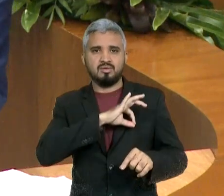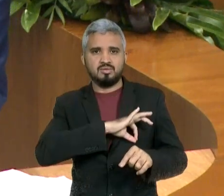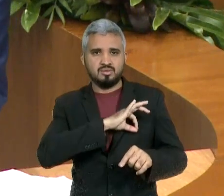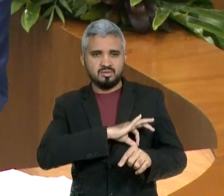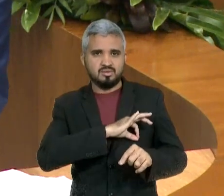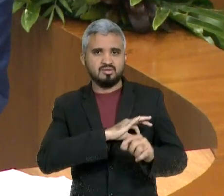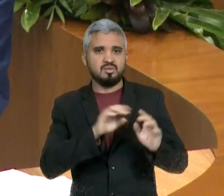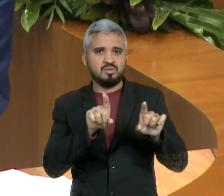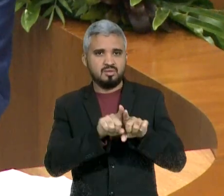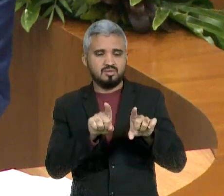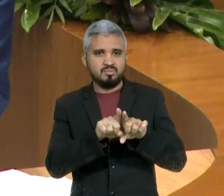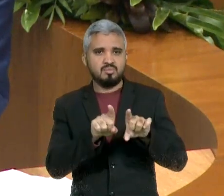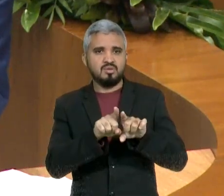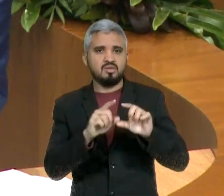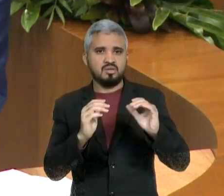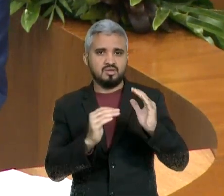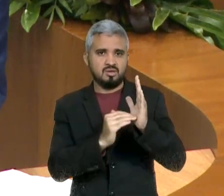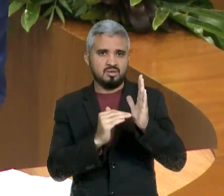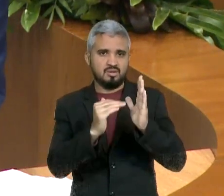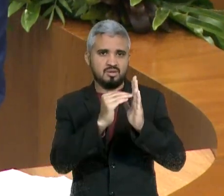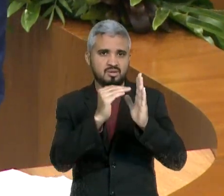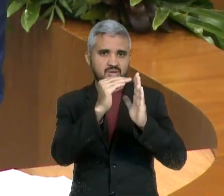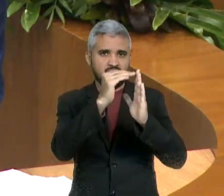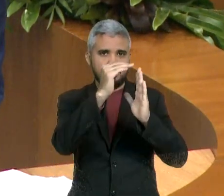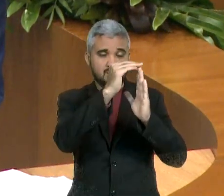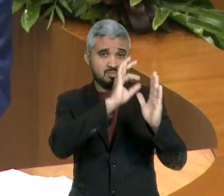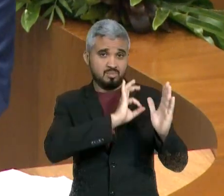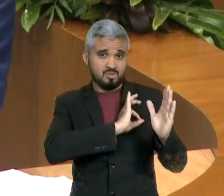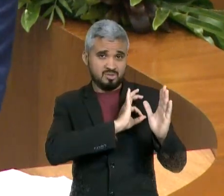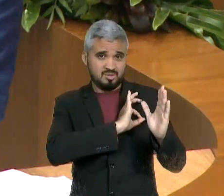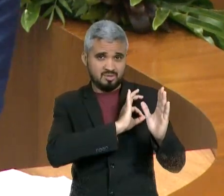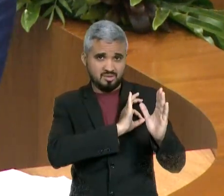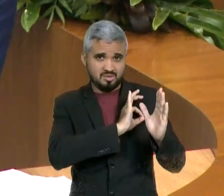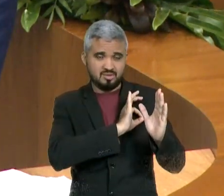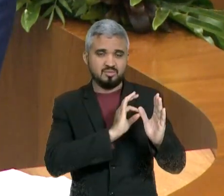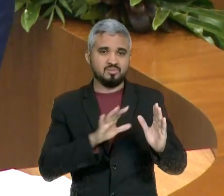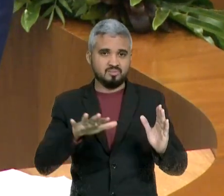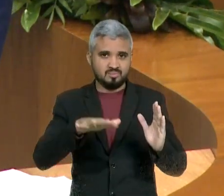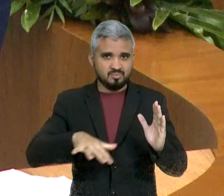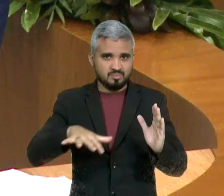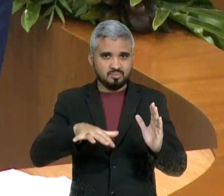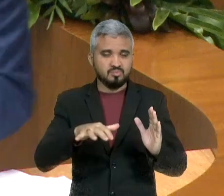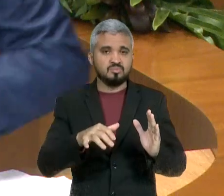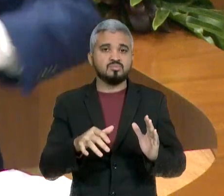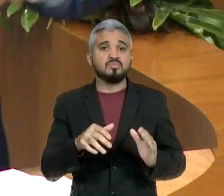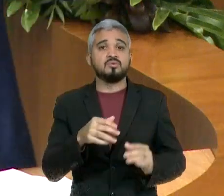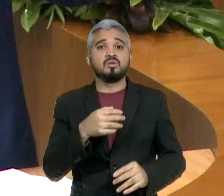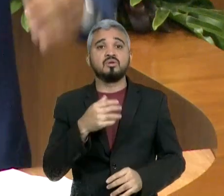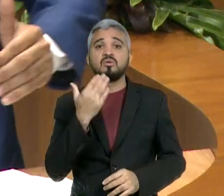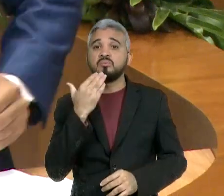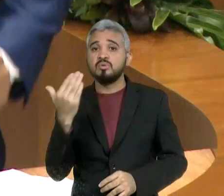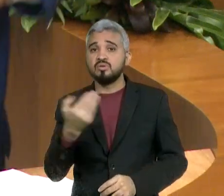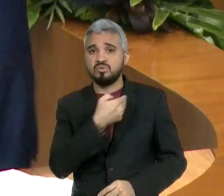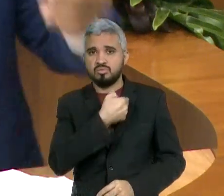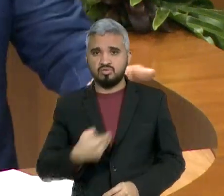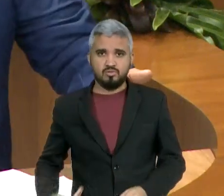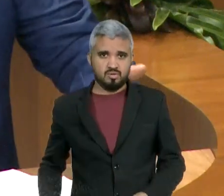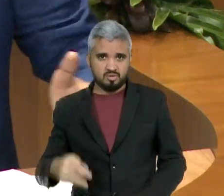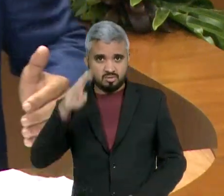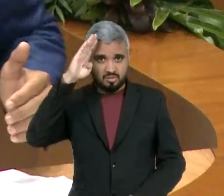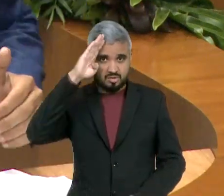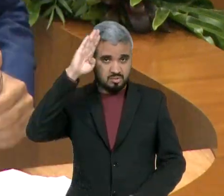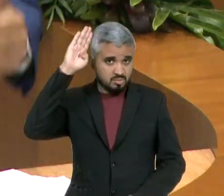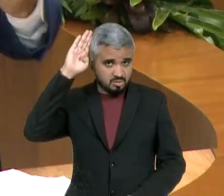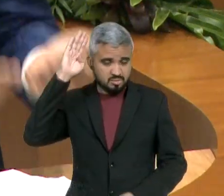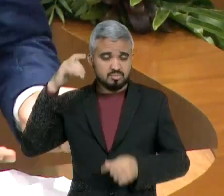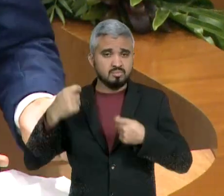ao Secretário de Segurança, Delegado Maurício, e ao Governo do Estado, Governador Carlos Brandão, que possa refazer a